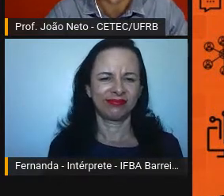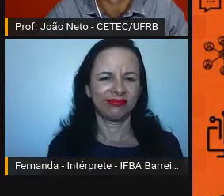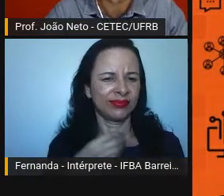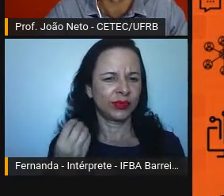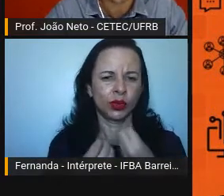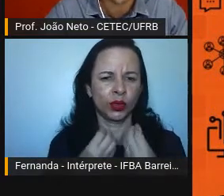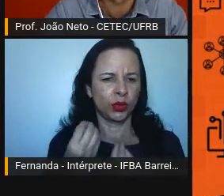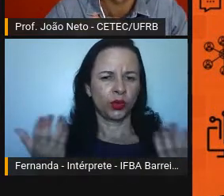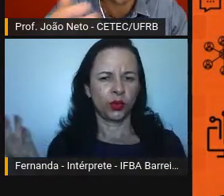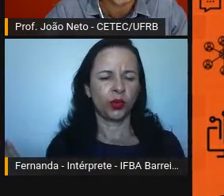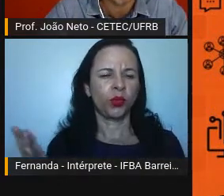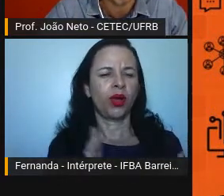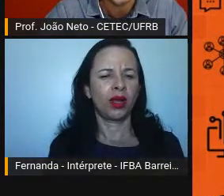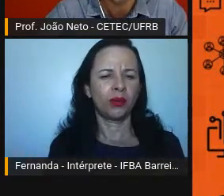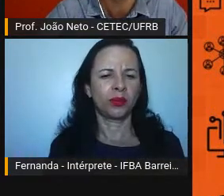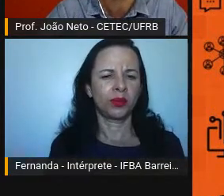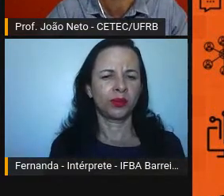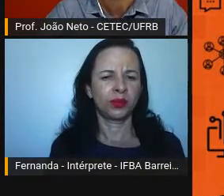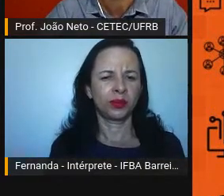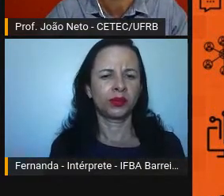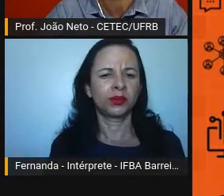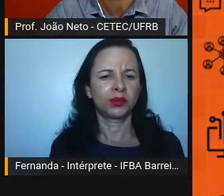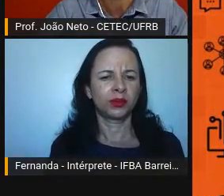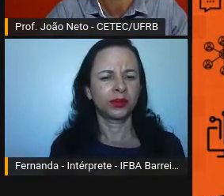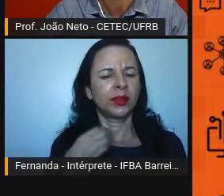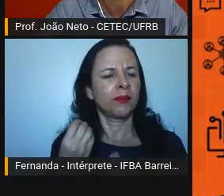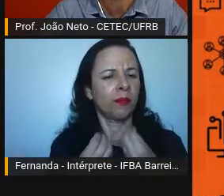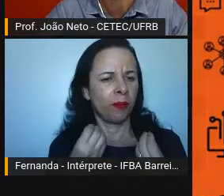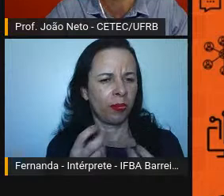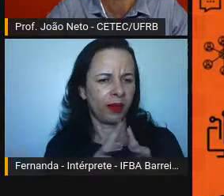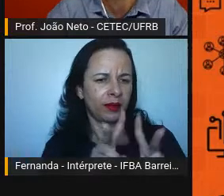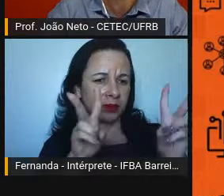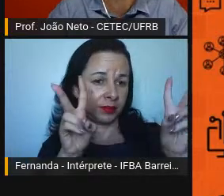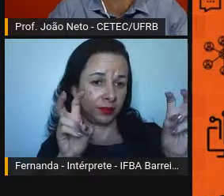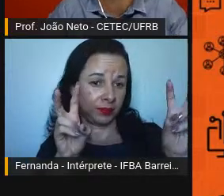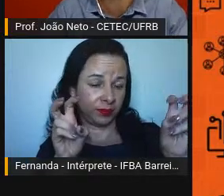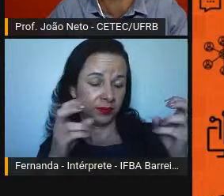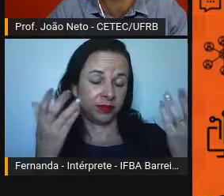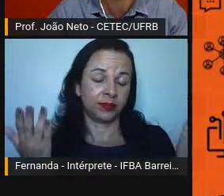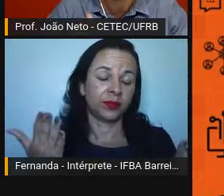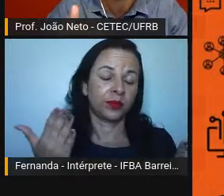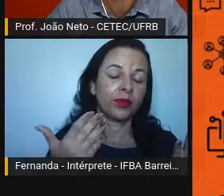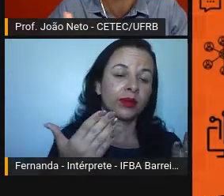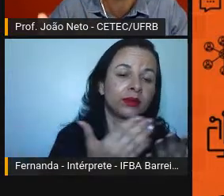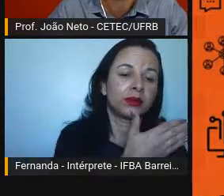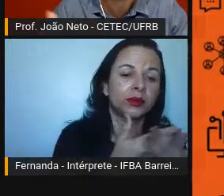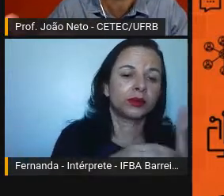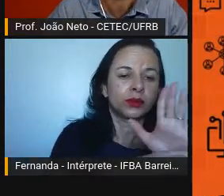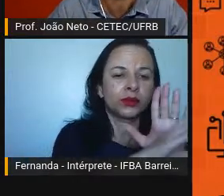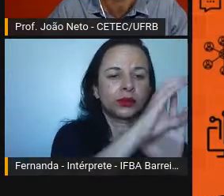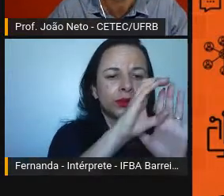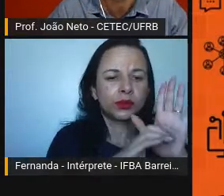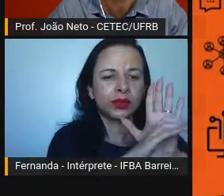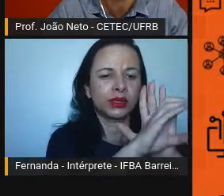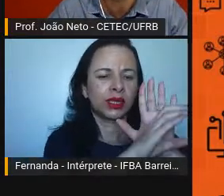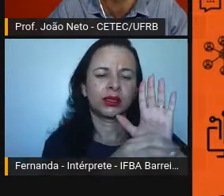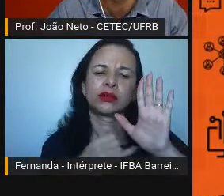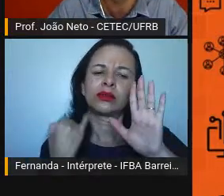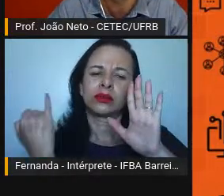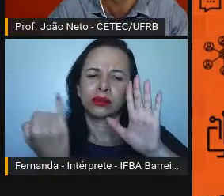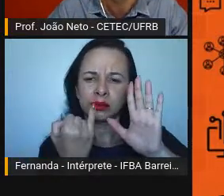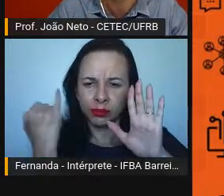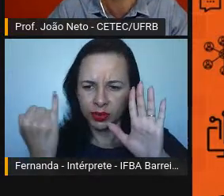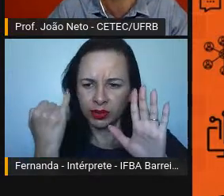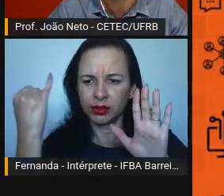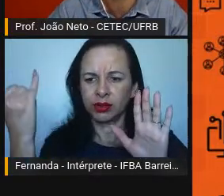agora então uma introdução direto do tema a são alguns conceitos muito importantes para que a gente a